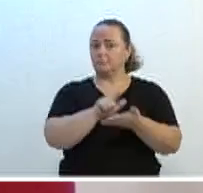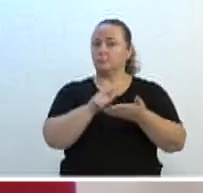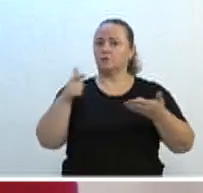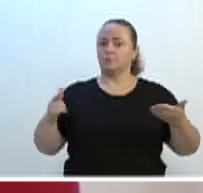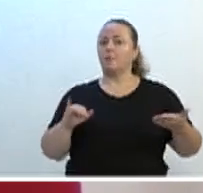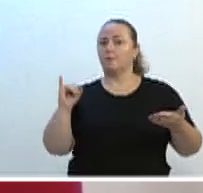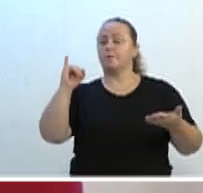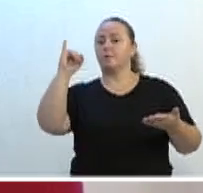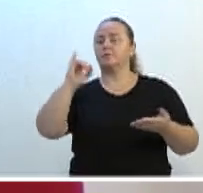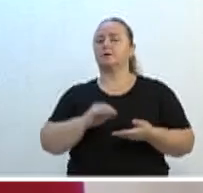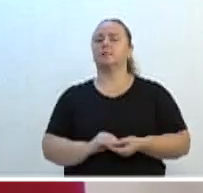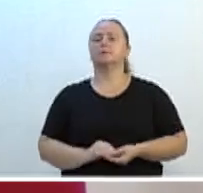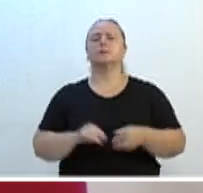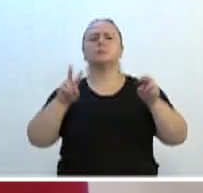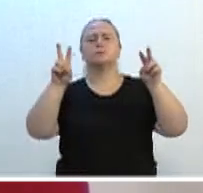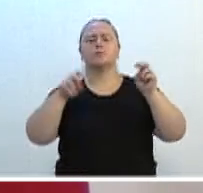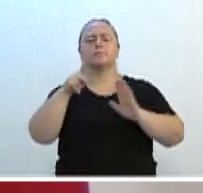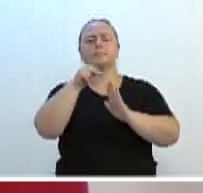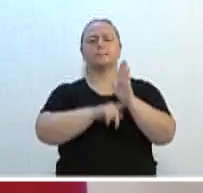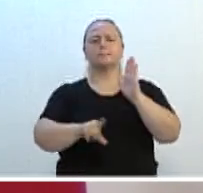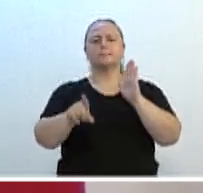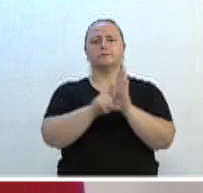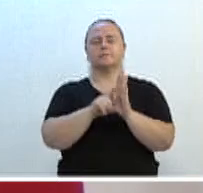com relação ao projeto de lei